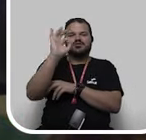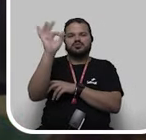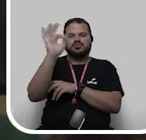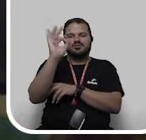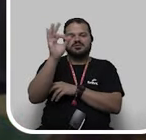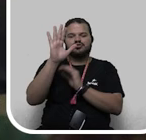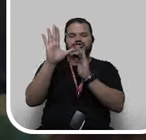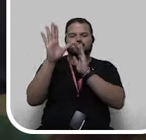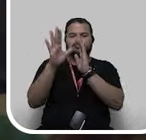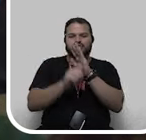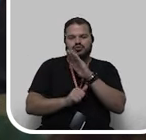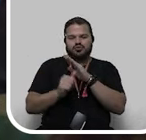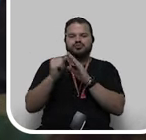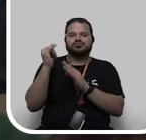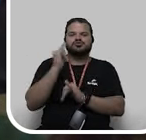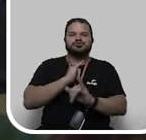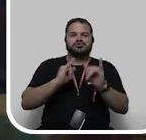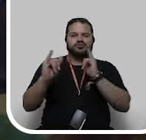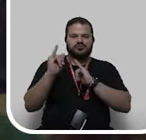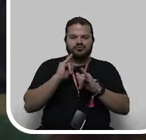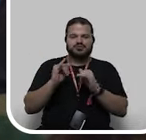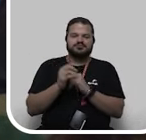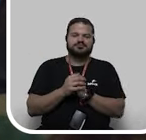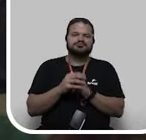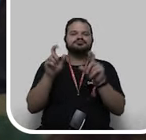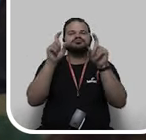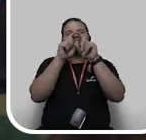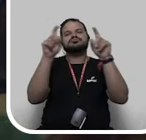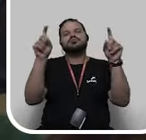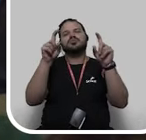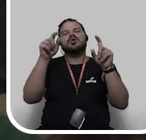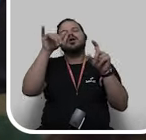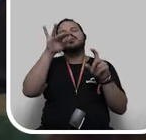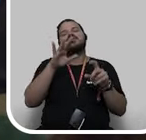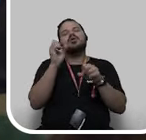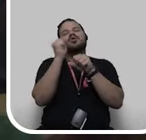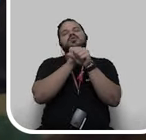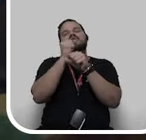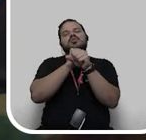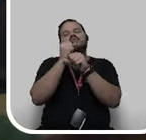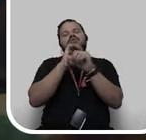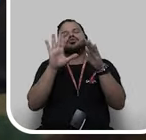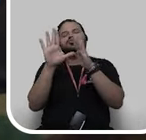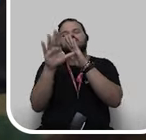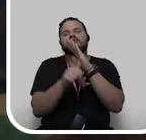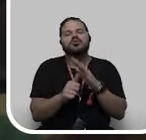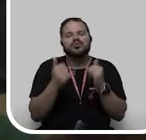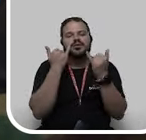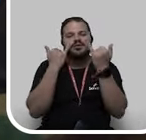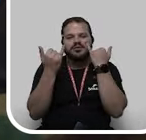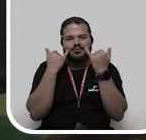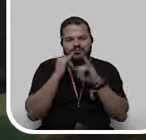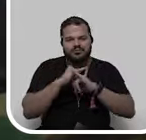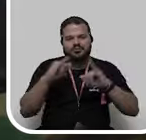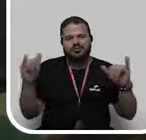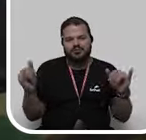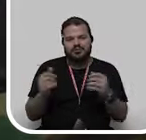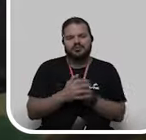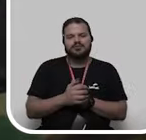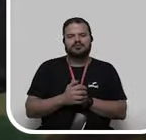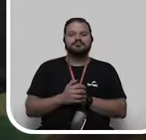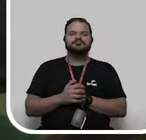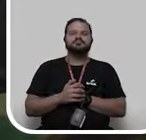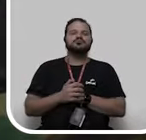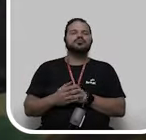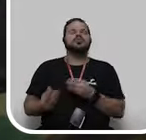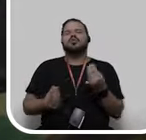informações. Inclusive, o subtítulo do relatório é o ano do roubo das informações, né? Como é que